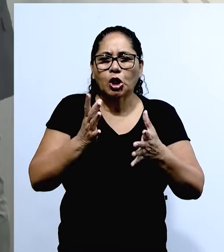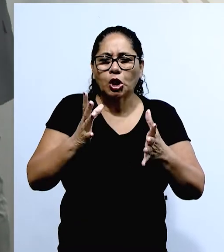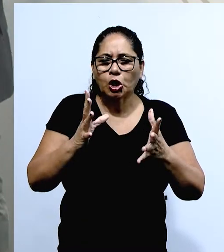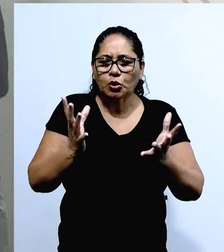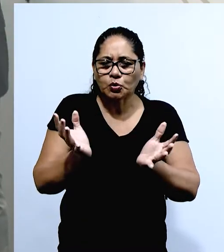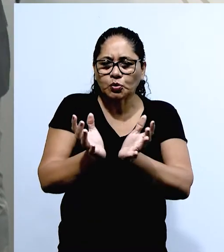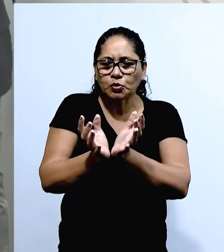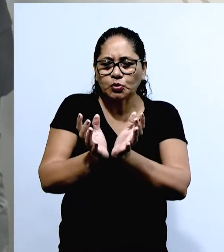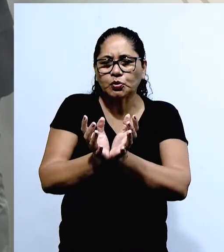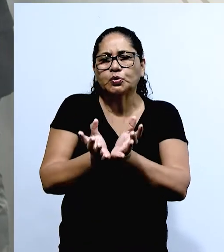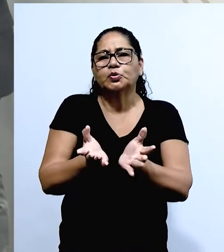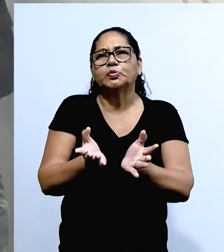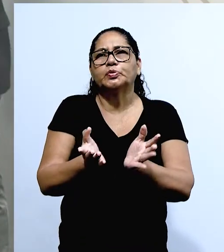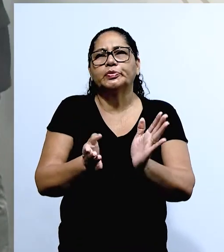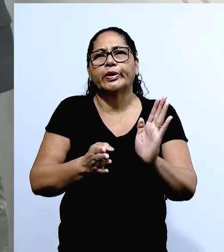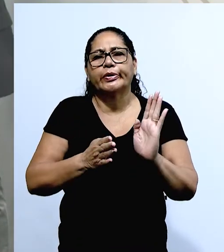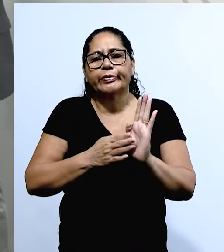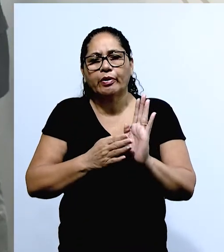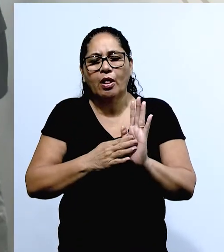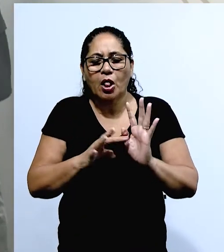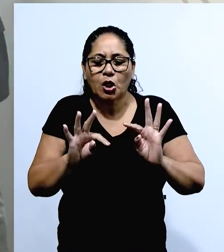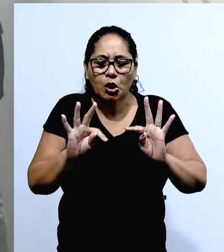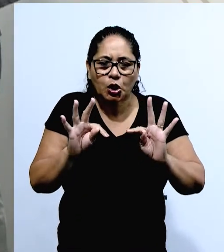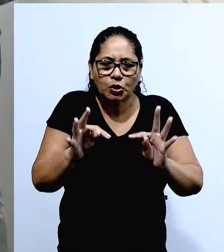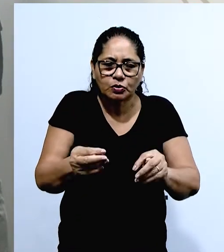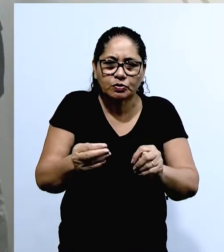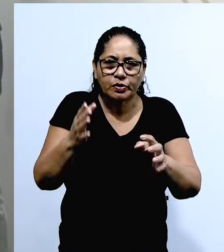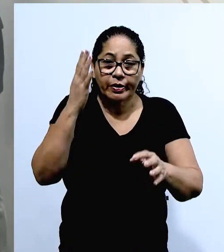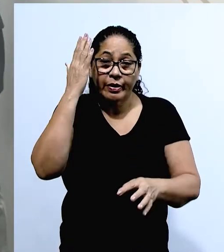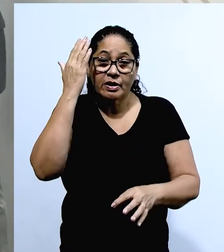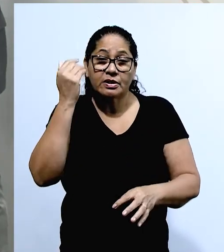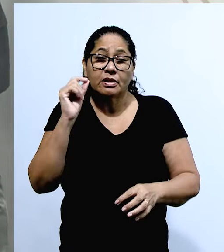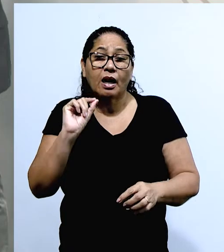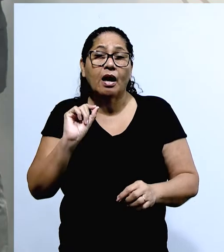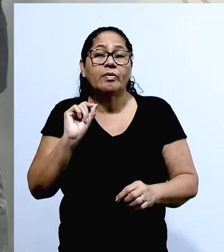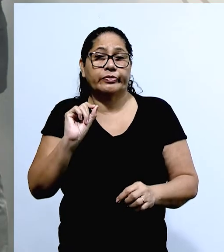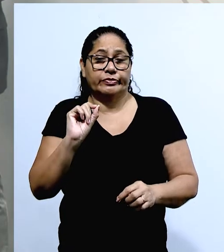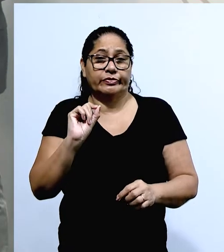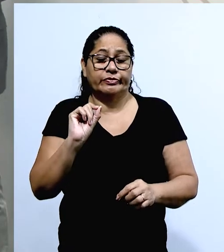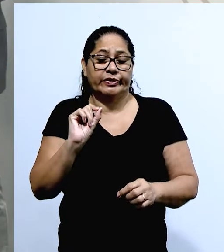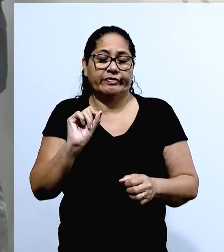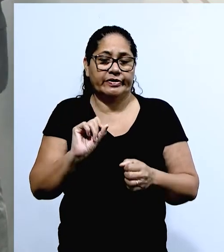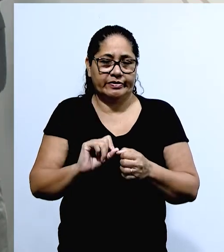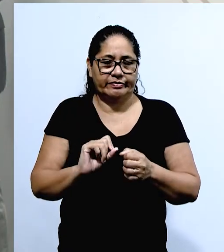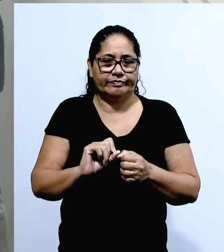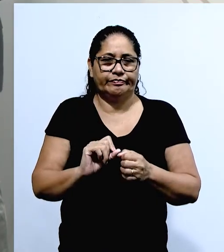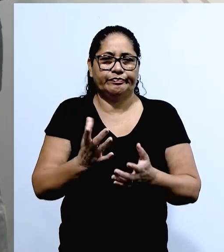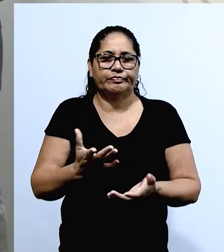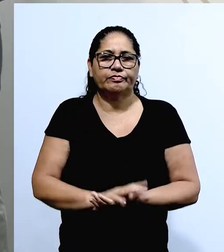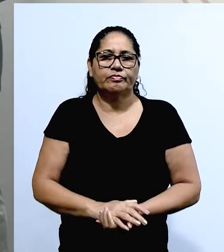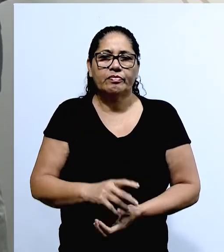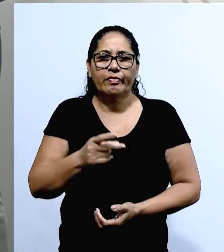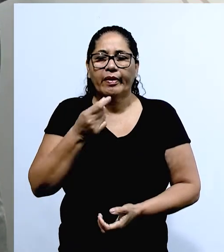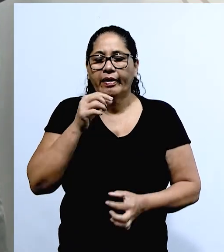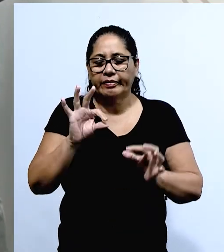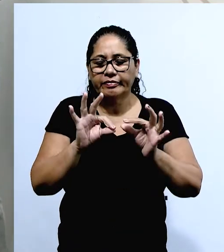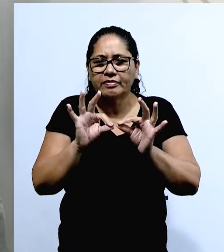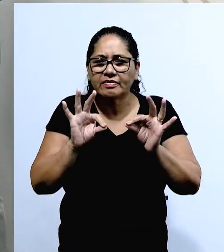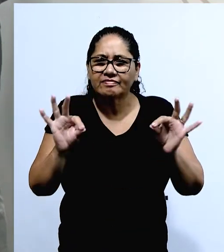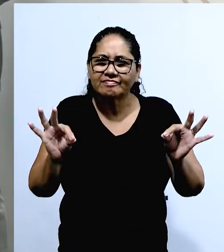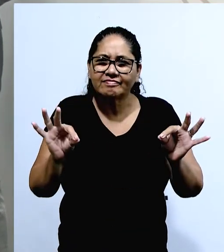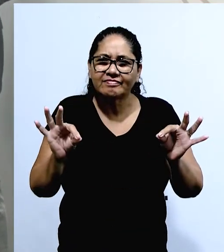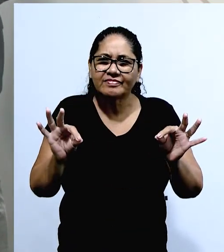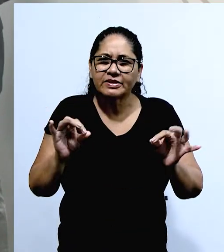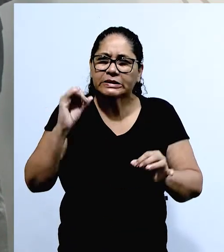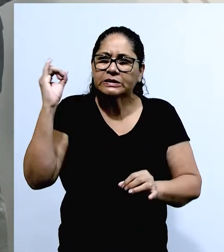organização naquela missão, ou seja, fazer com que todos saibam qual que é a missão dessa organização. E aí eu diria uma frase que é elementar